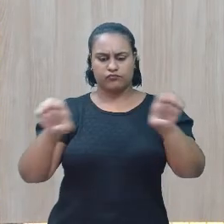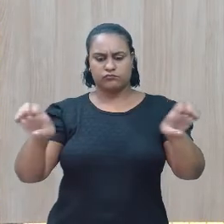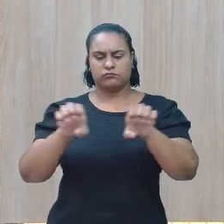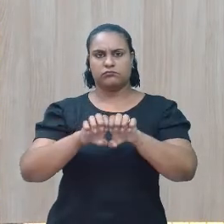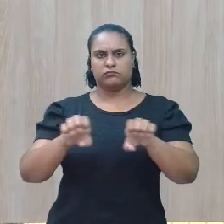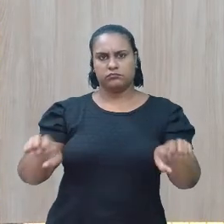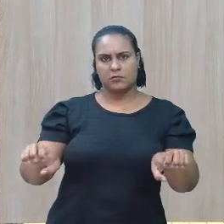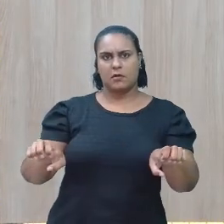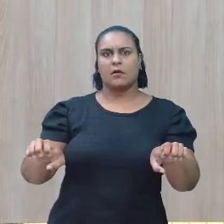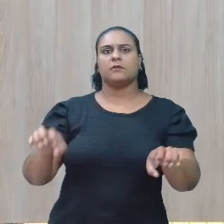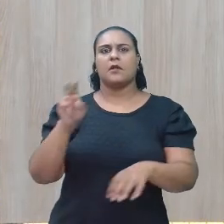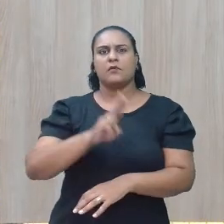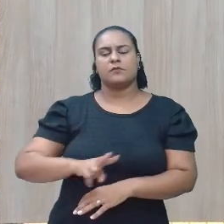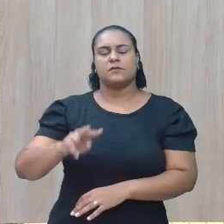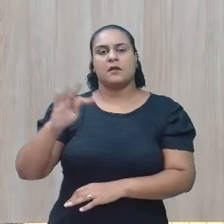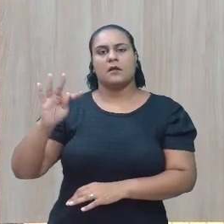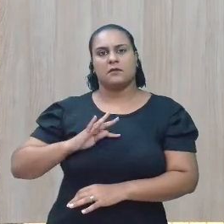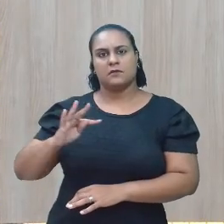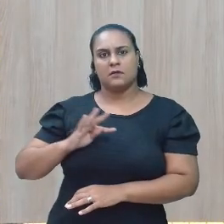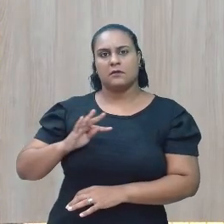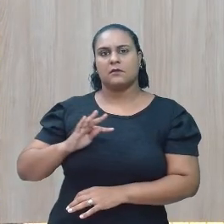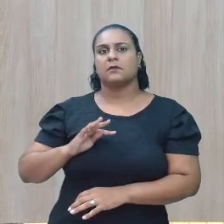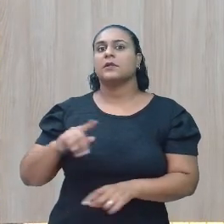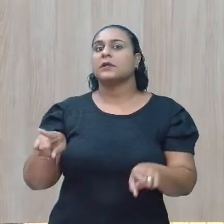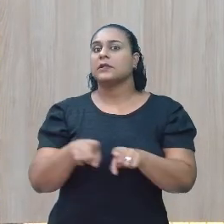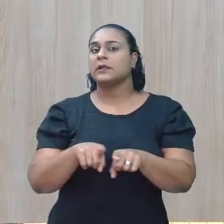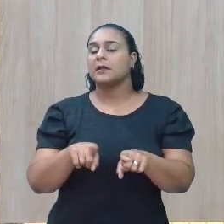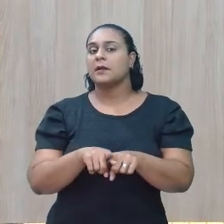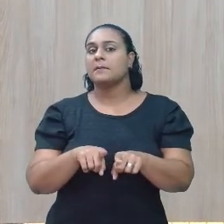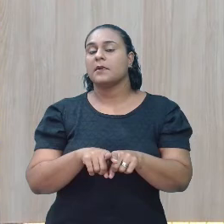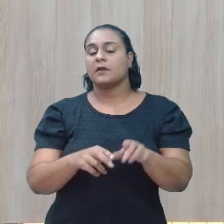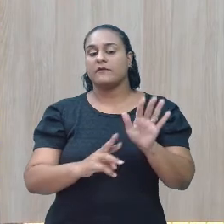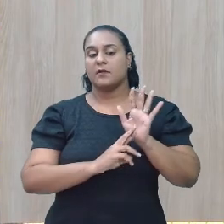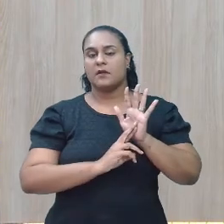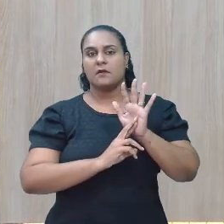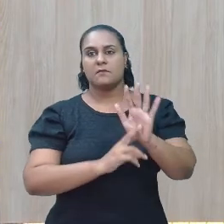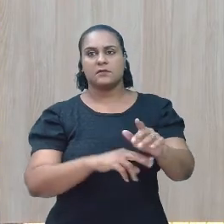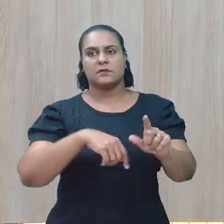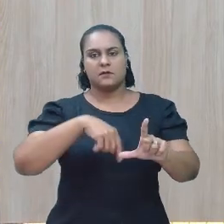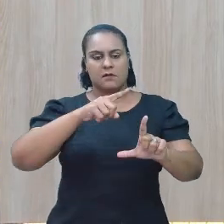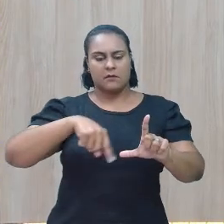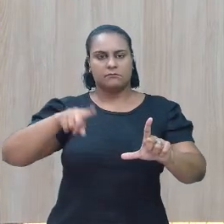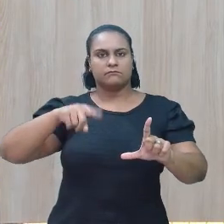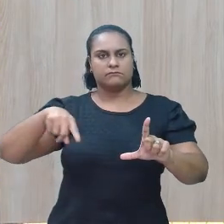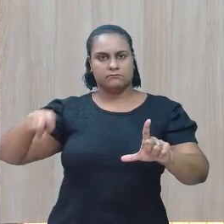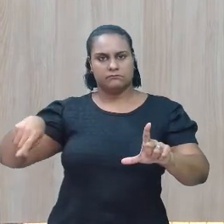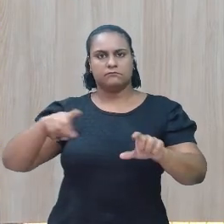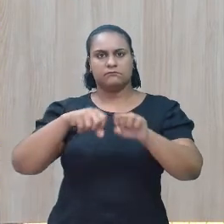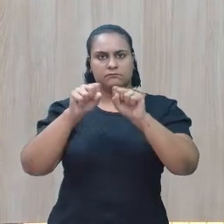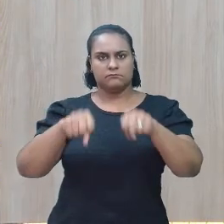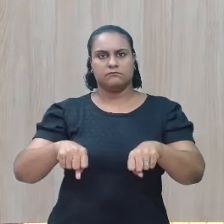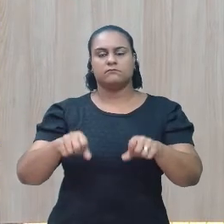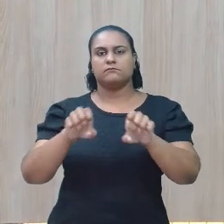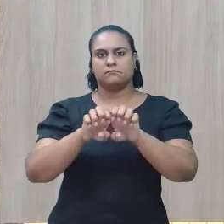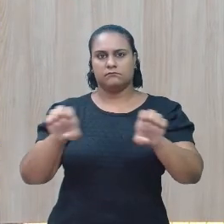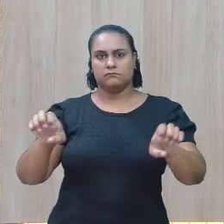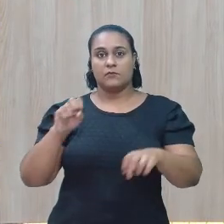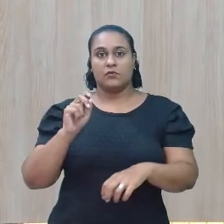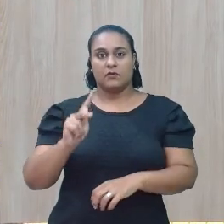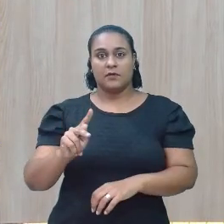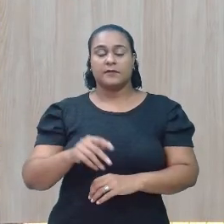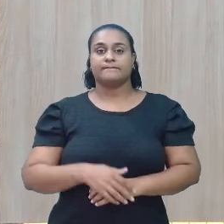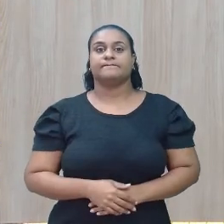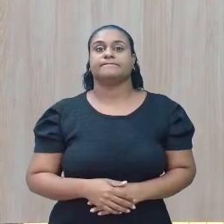da técnica, você vai ver também que a gente vai representar graficamente esse sistema de equação, tá